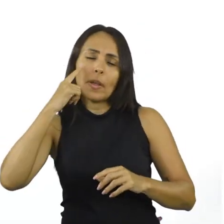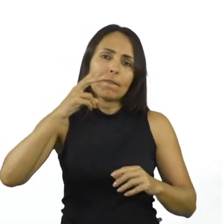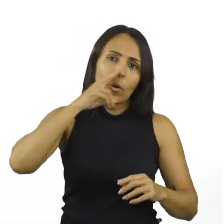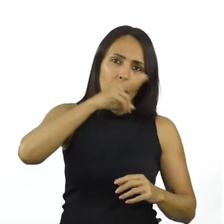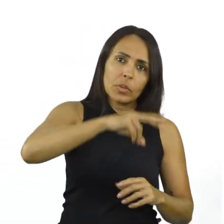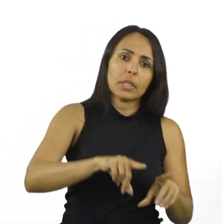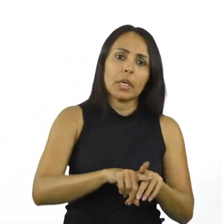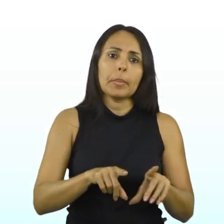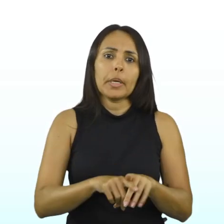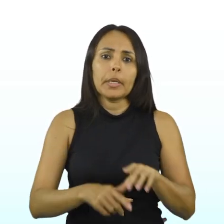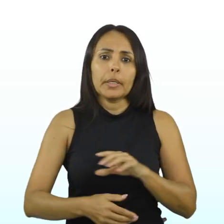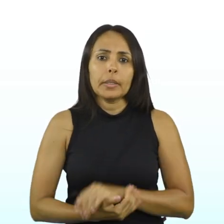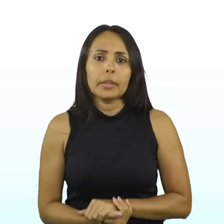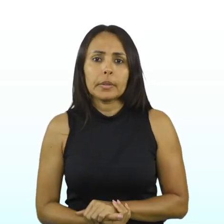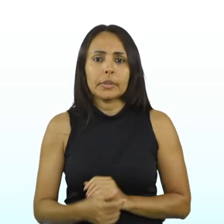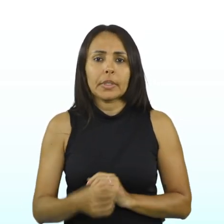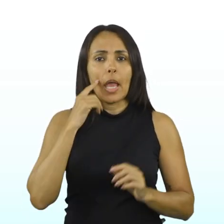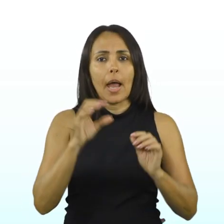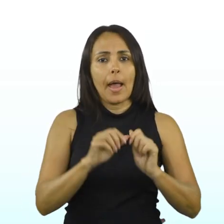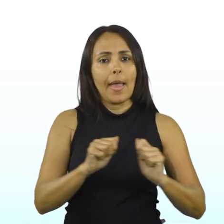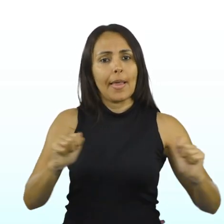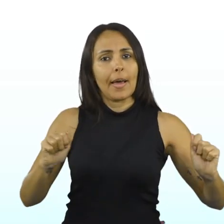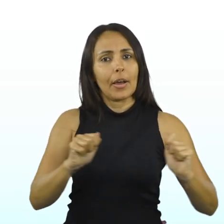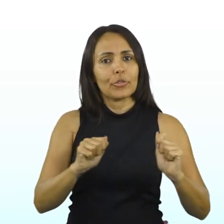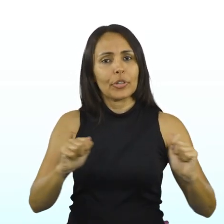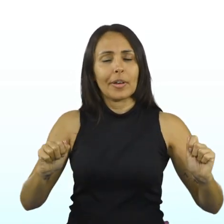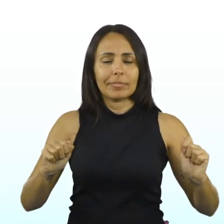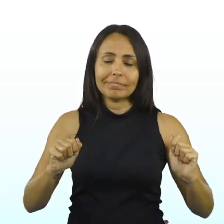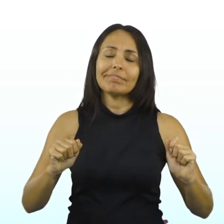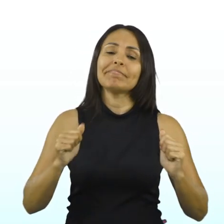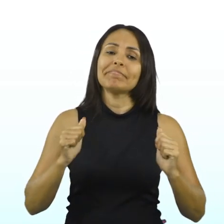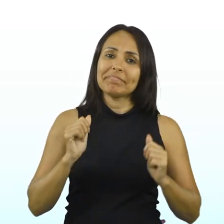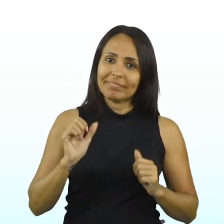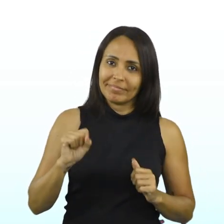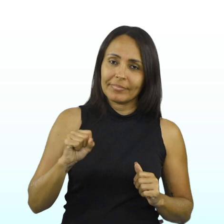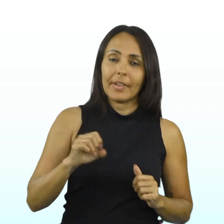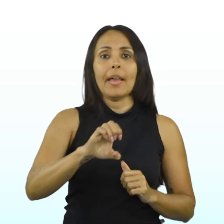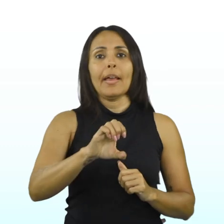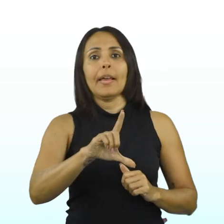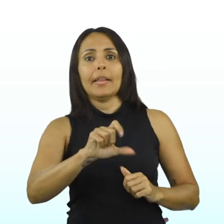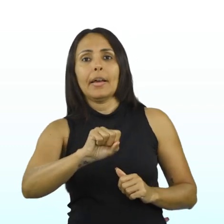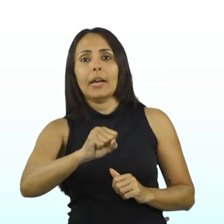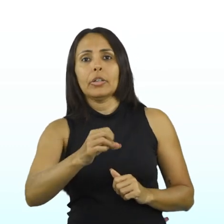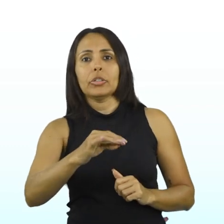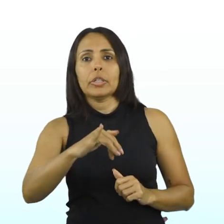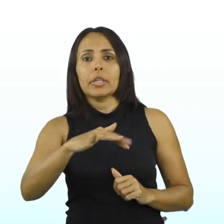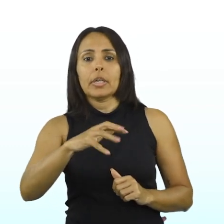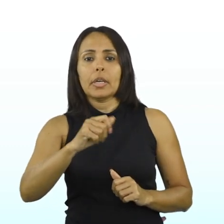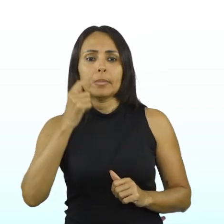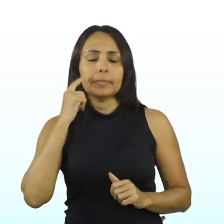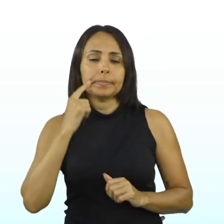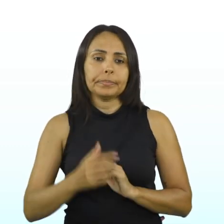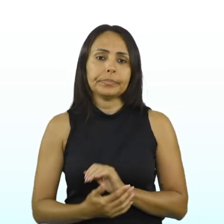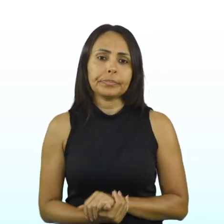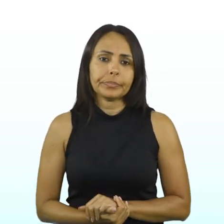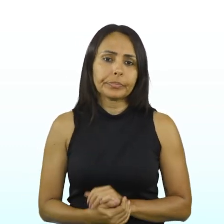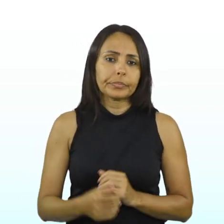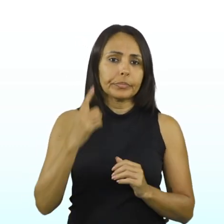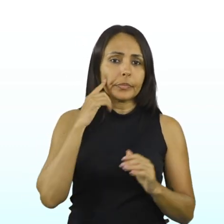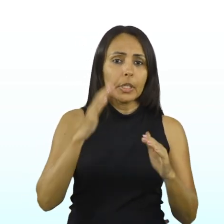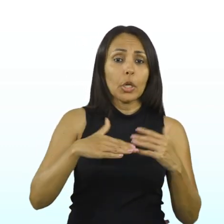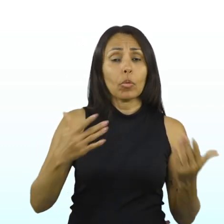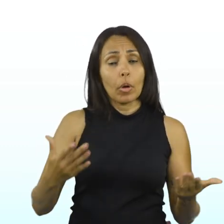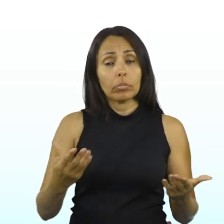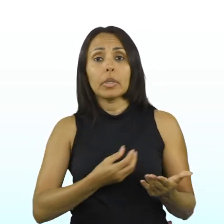força que também realiza trabalho, que é a força elástica. Pois é, lembre que a força elástica é a força gerada pela deformação. Então,